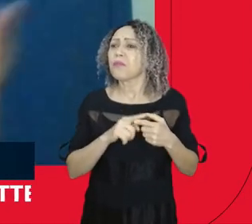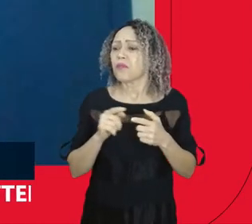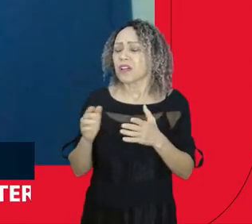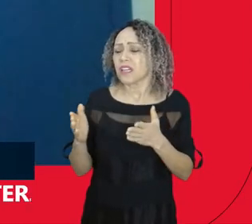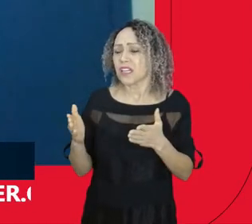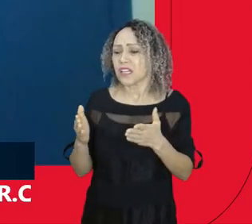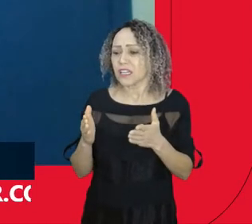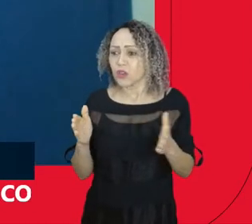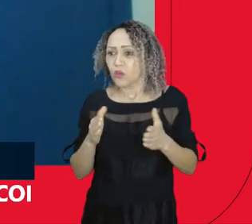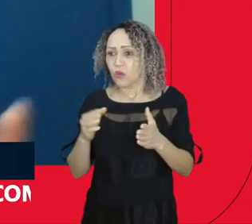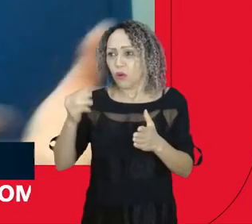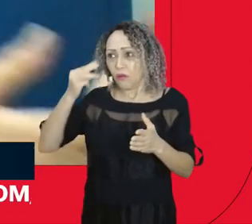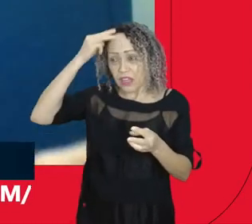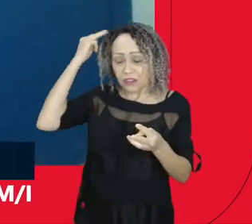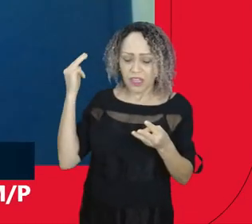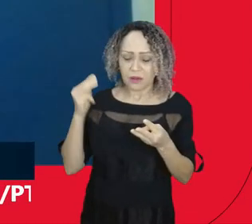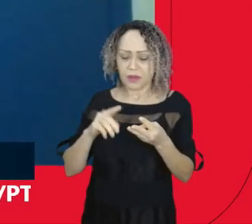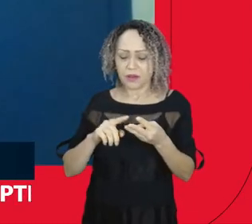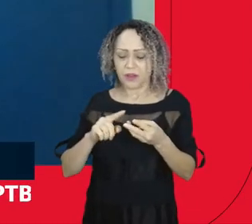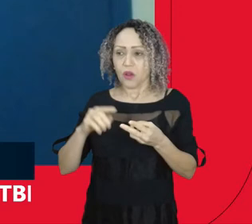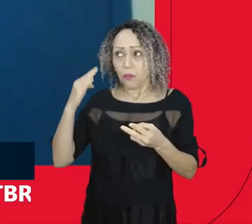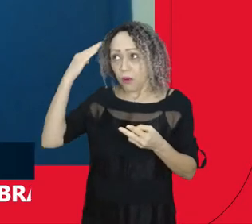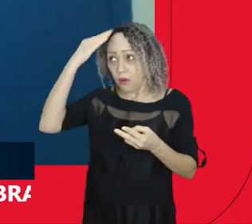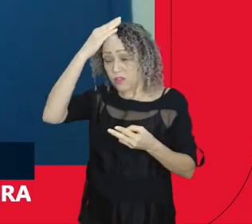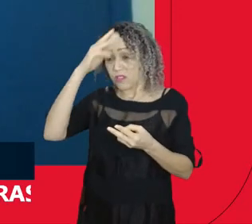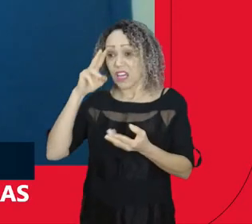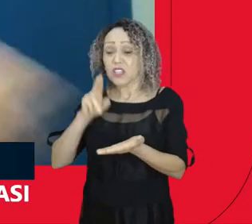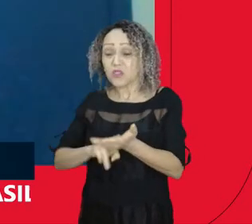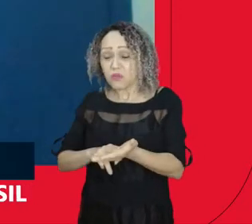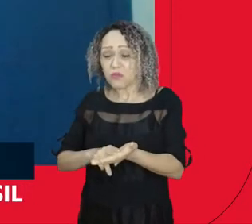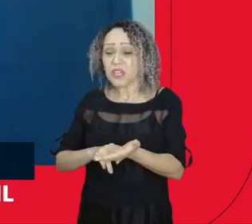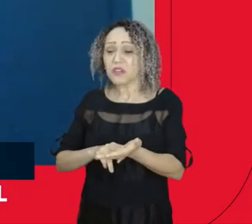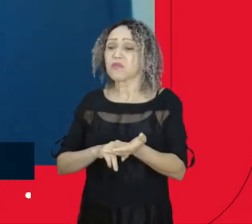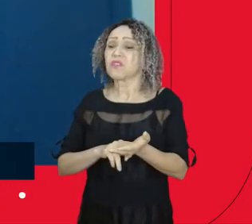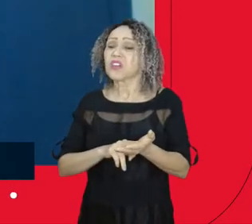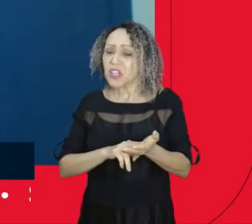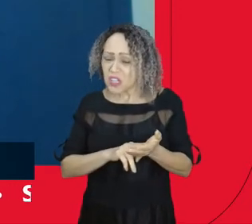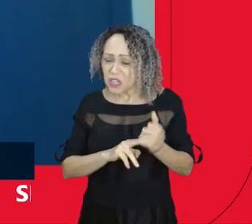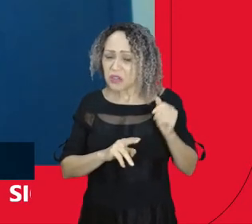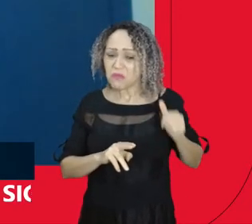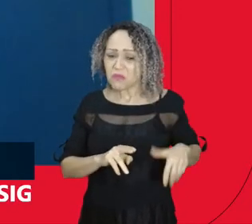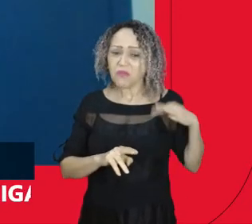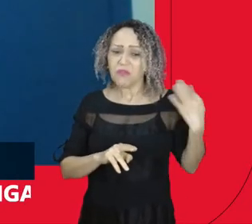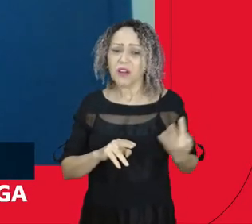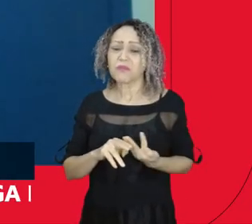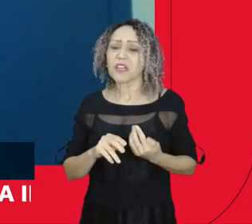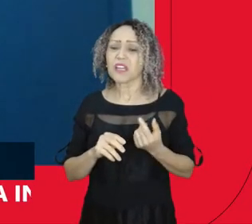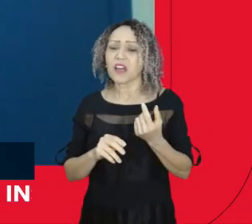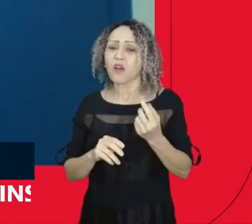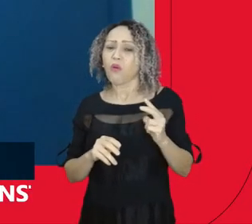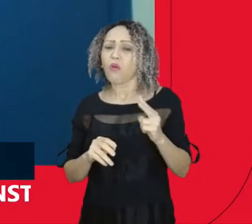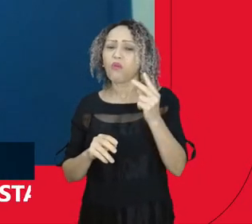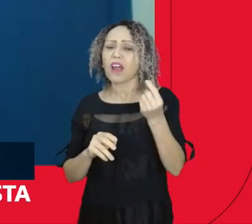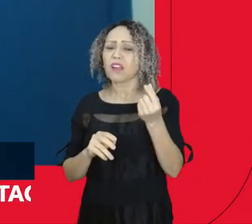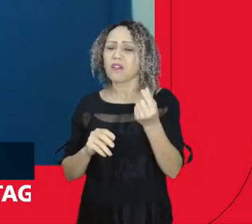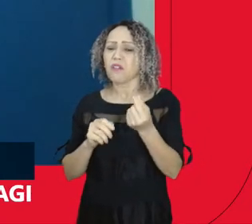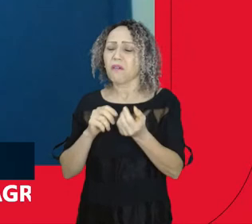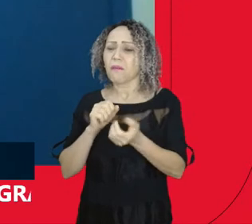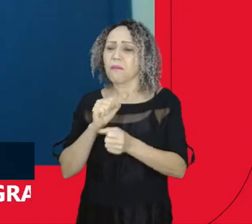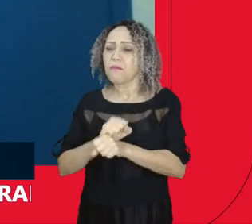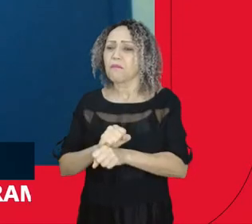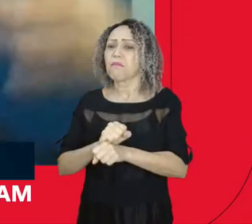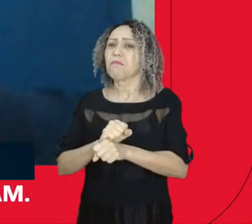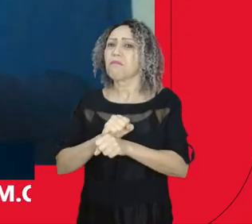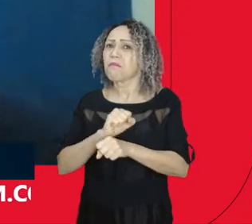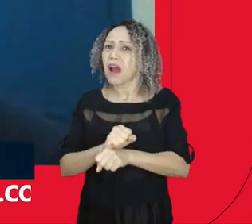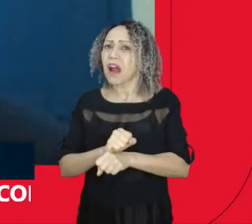Temer, Bolsonaro assumiu e manteve congelado. Né? Então, eu até ontem brincava, falava assim, não, então, gente, o valor da